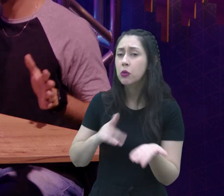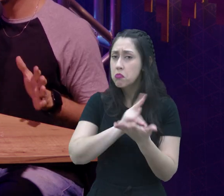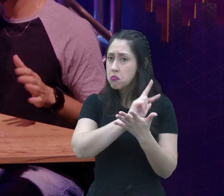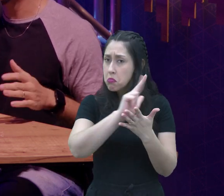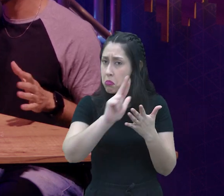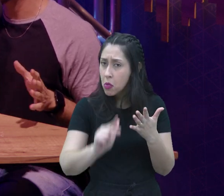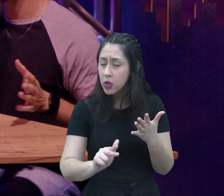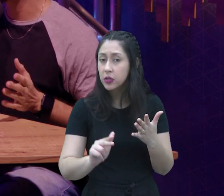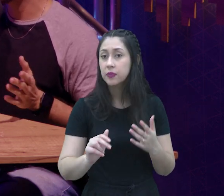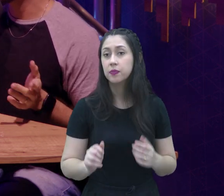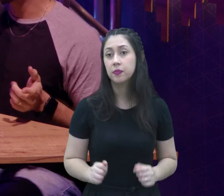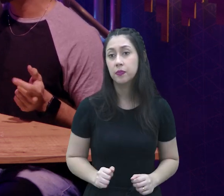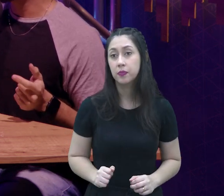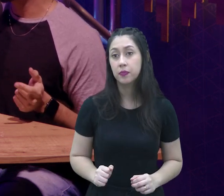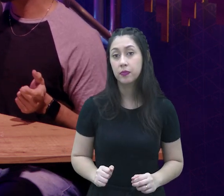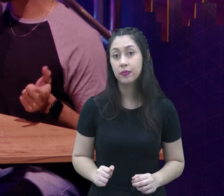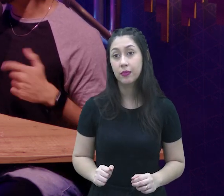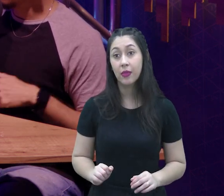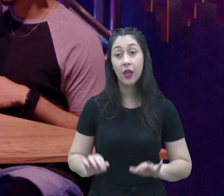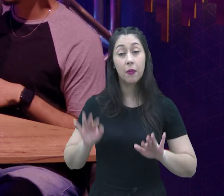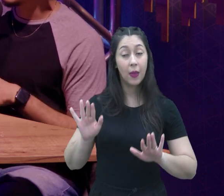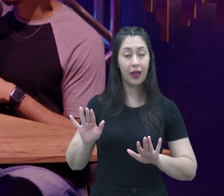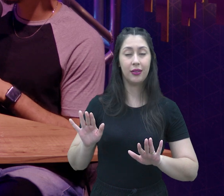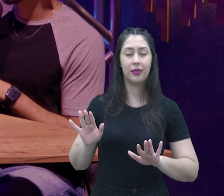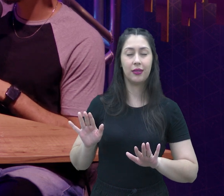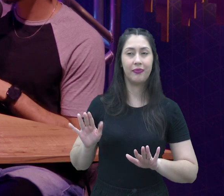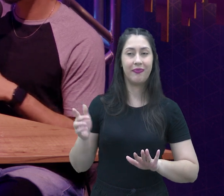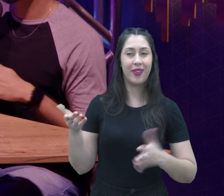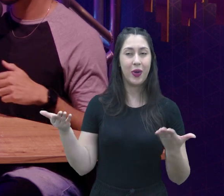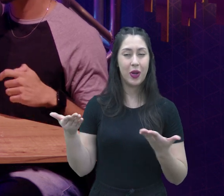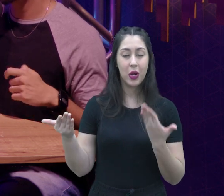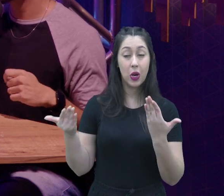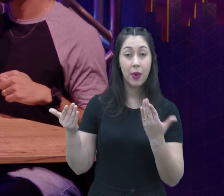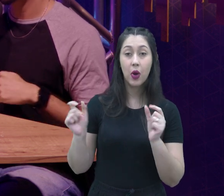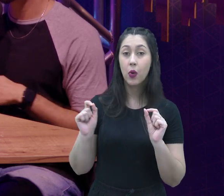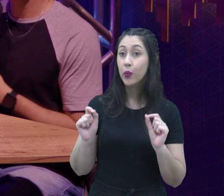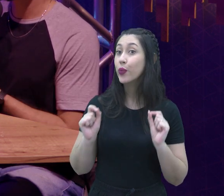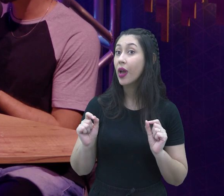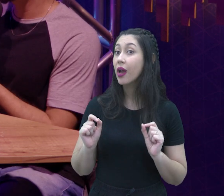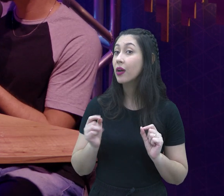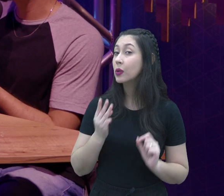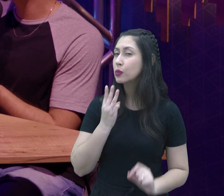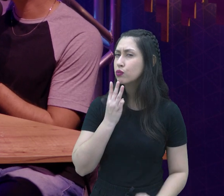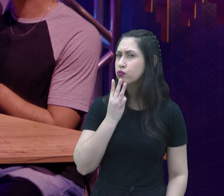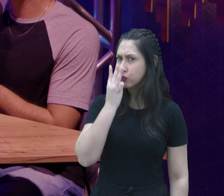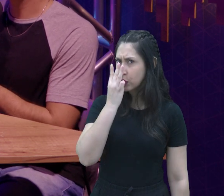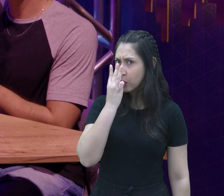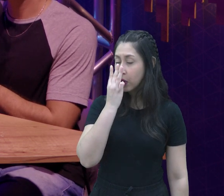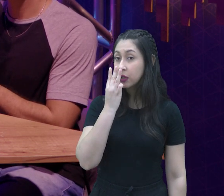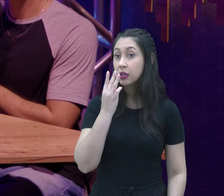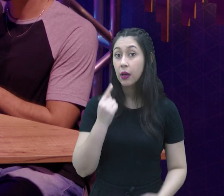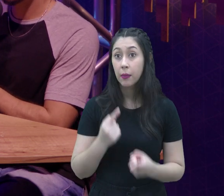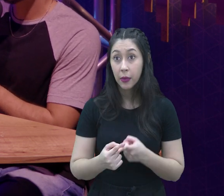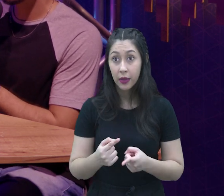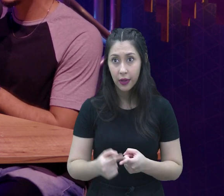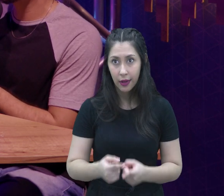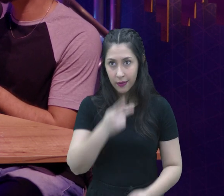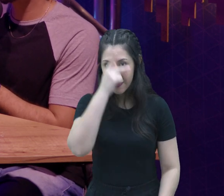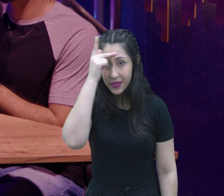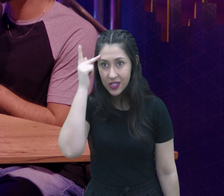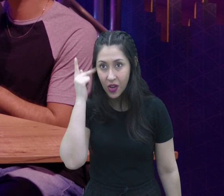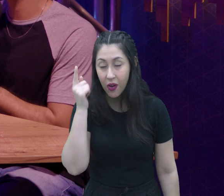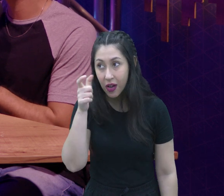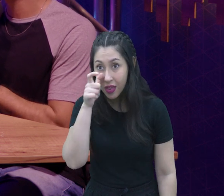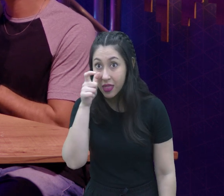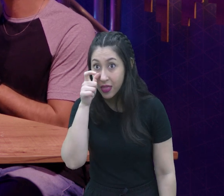saúde e as demais pastas. E um paralelo, Vic, que eu vou fazer é com Star Wars, porque para quem assistiu